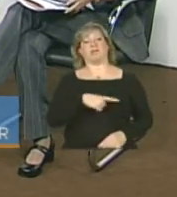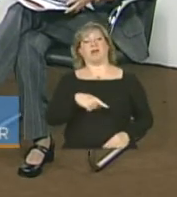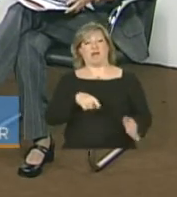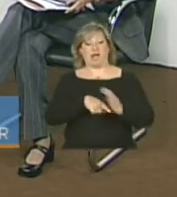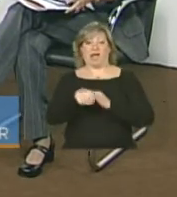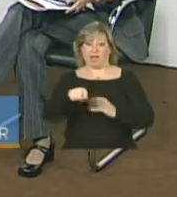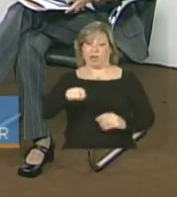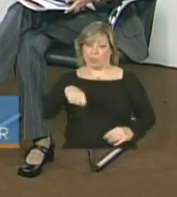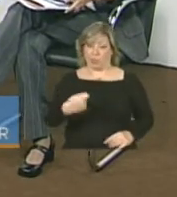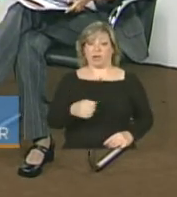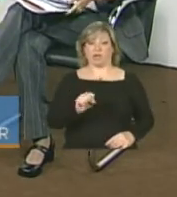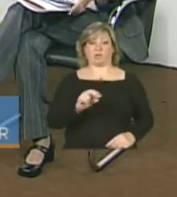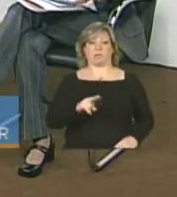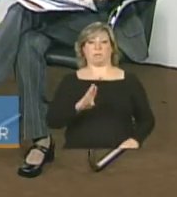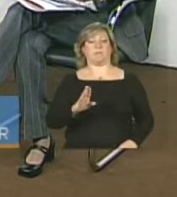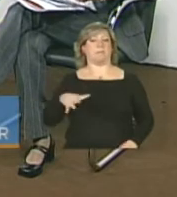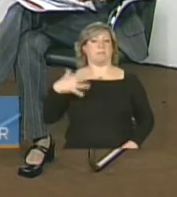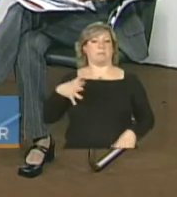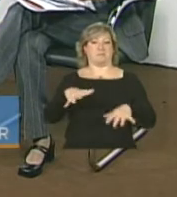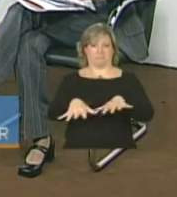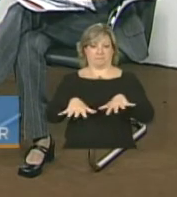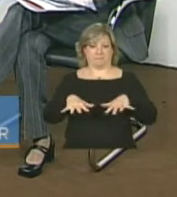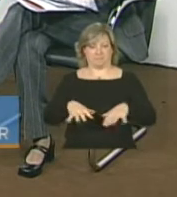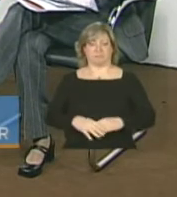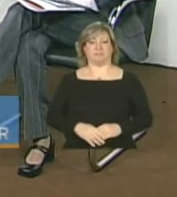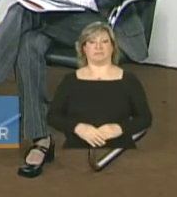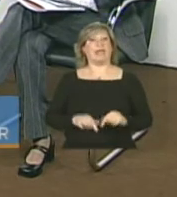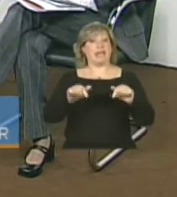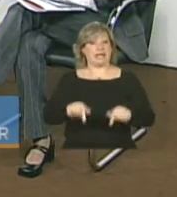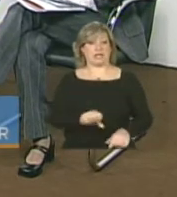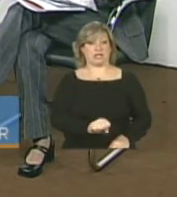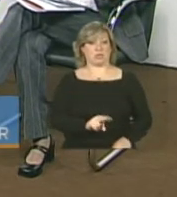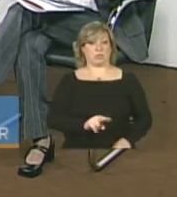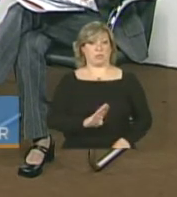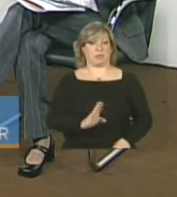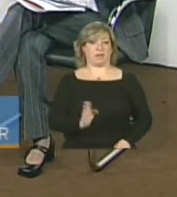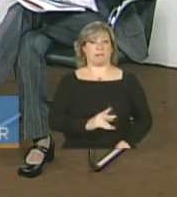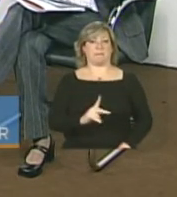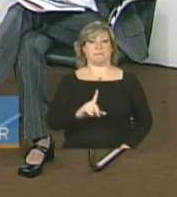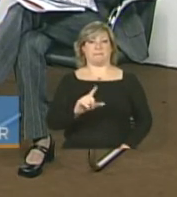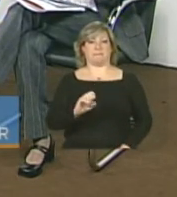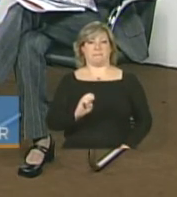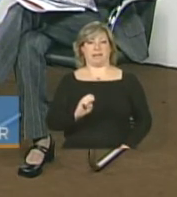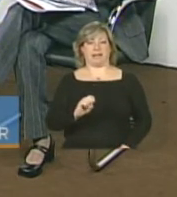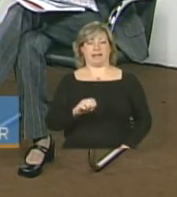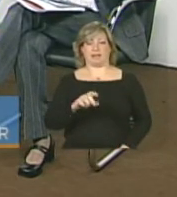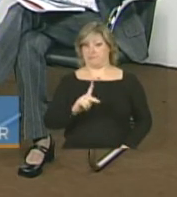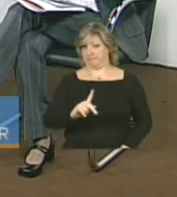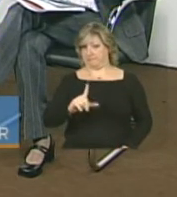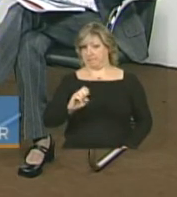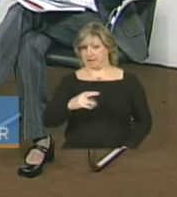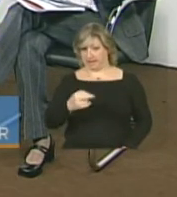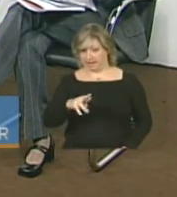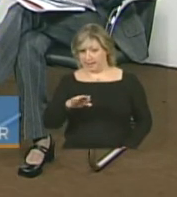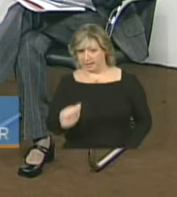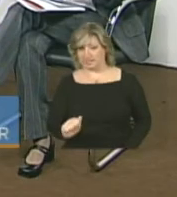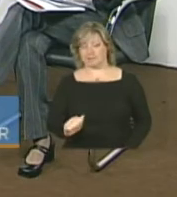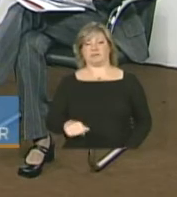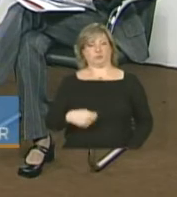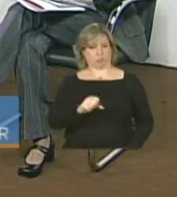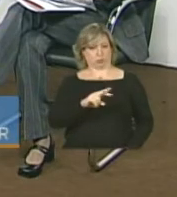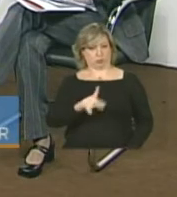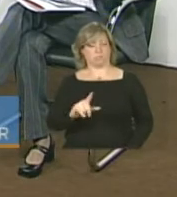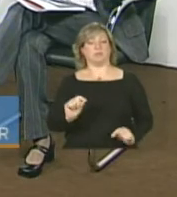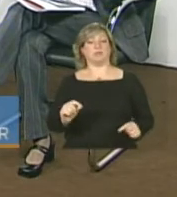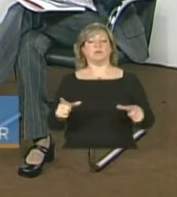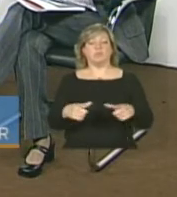subplenária. Isso. A subplenária, ela tem a função de reunir e de chegar a